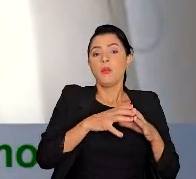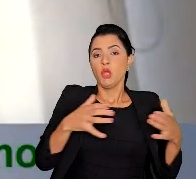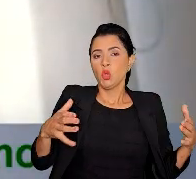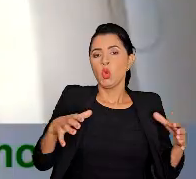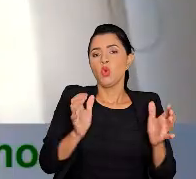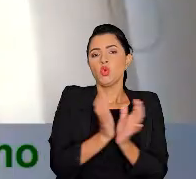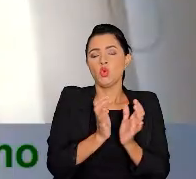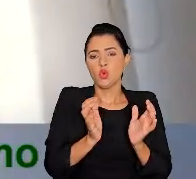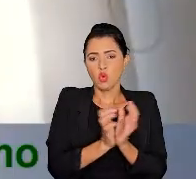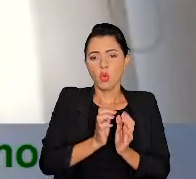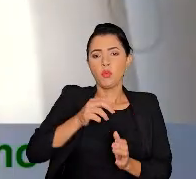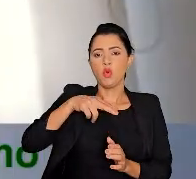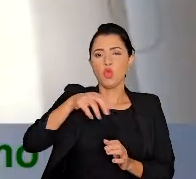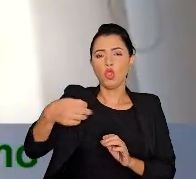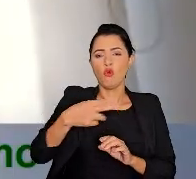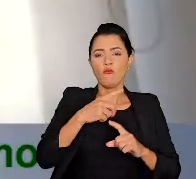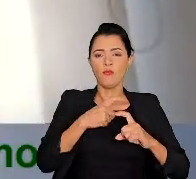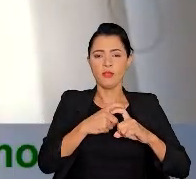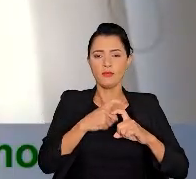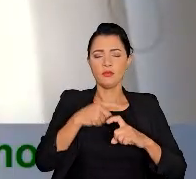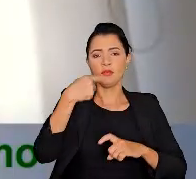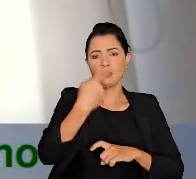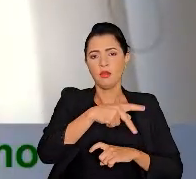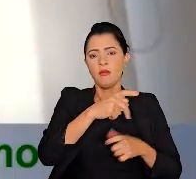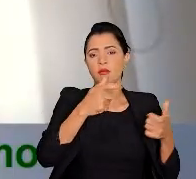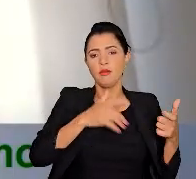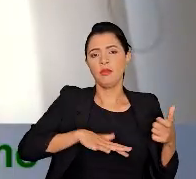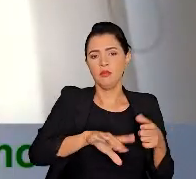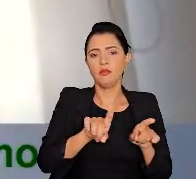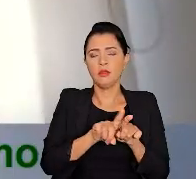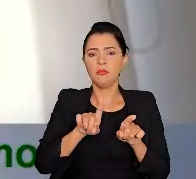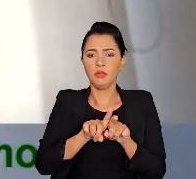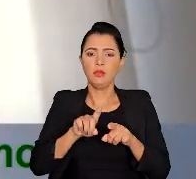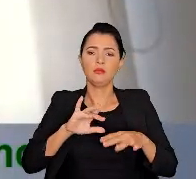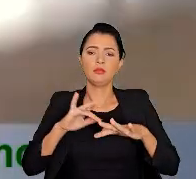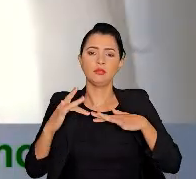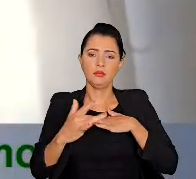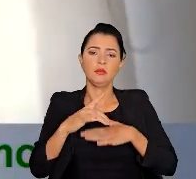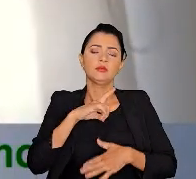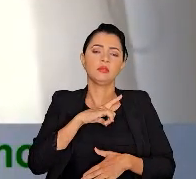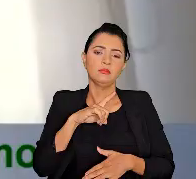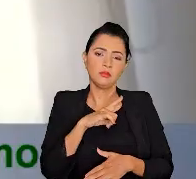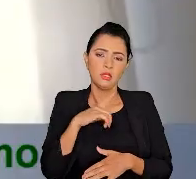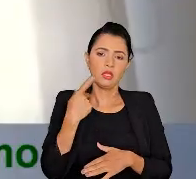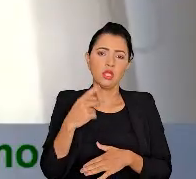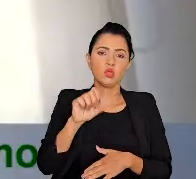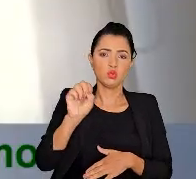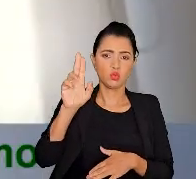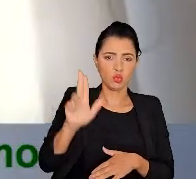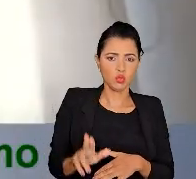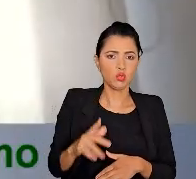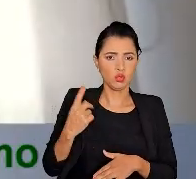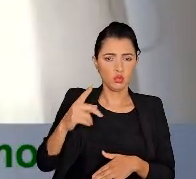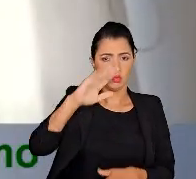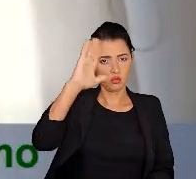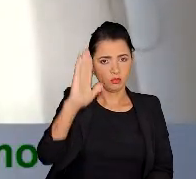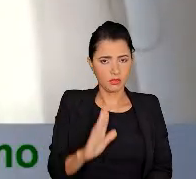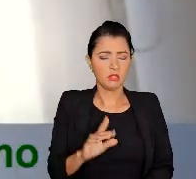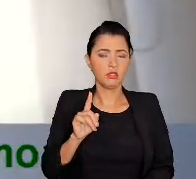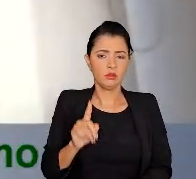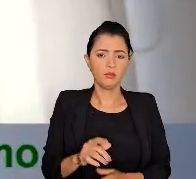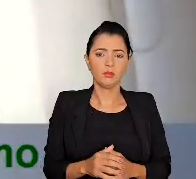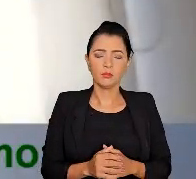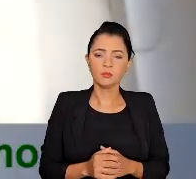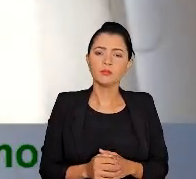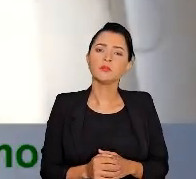território nacional, fisicamente e nas redes sociais, especialmente no sul do Brasil. A